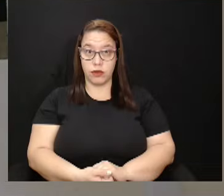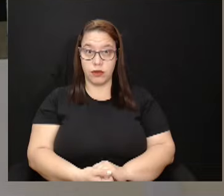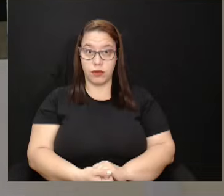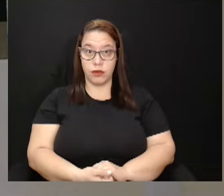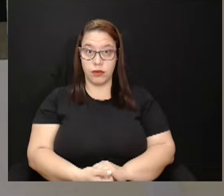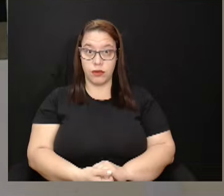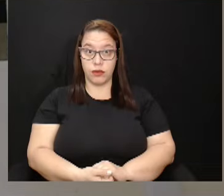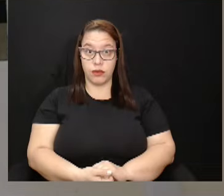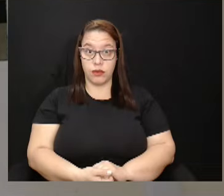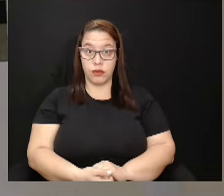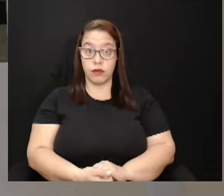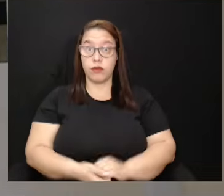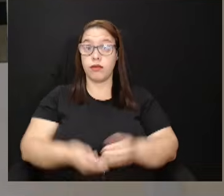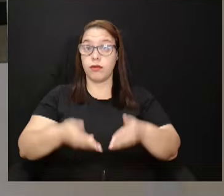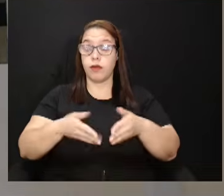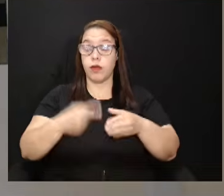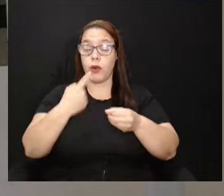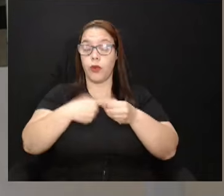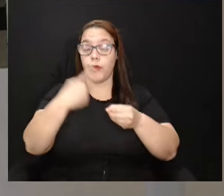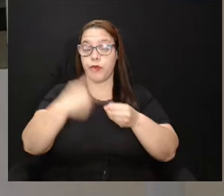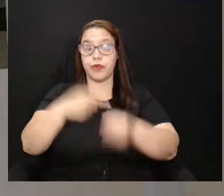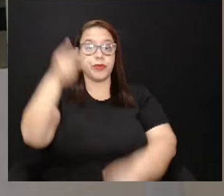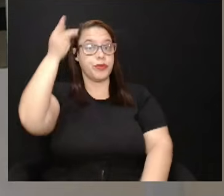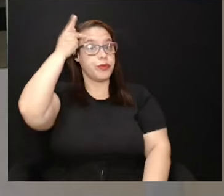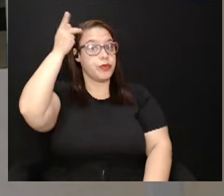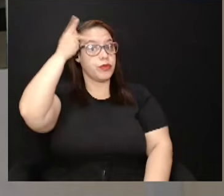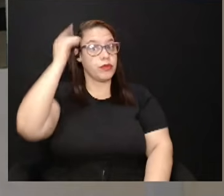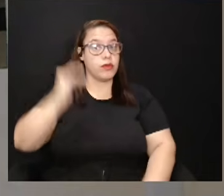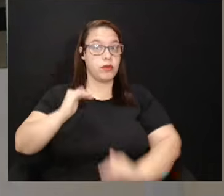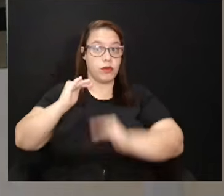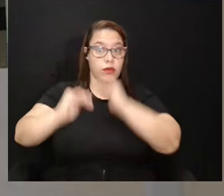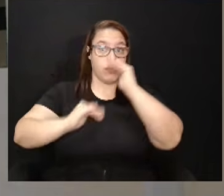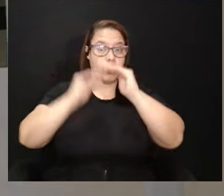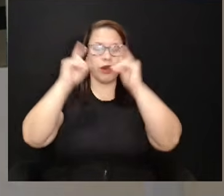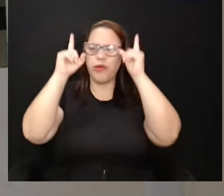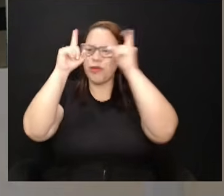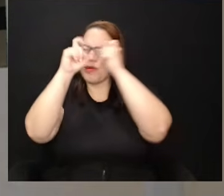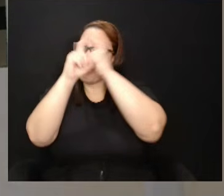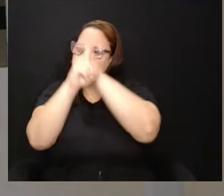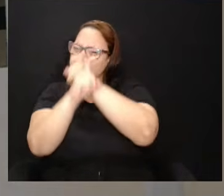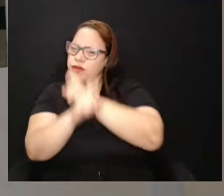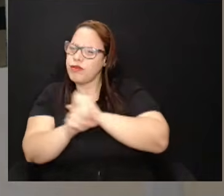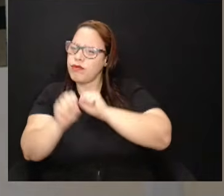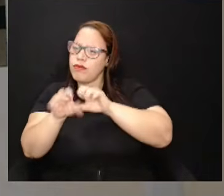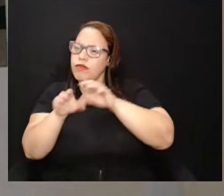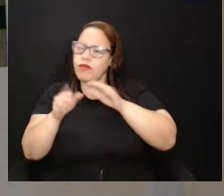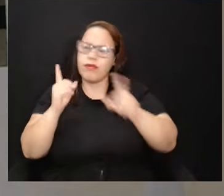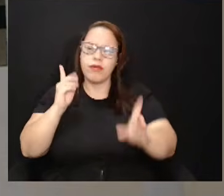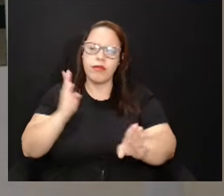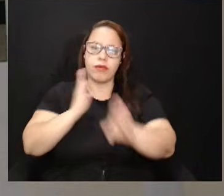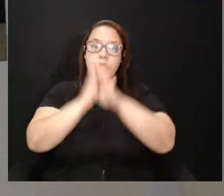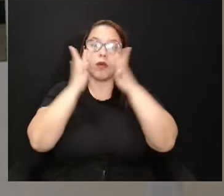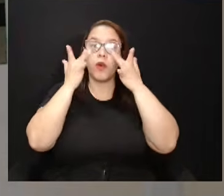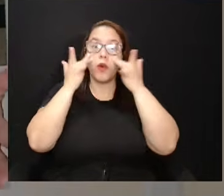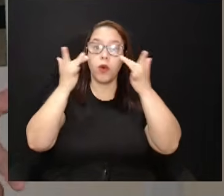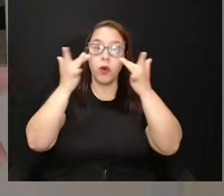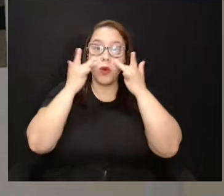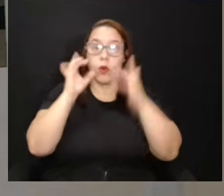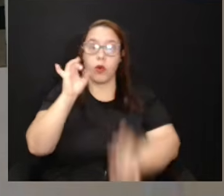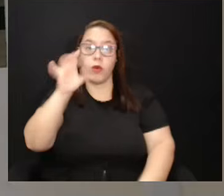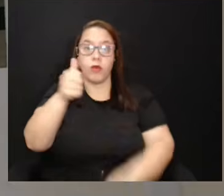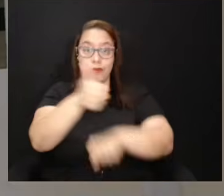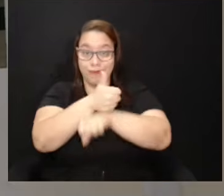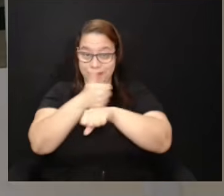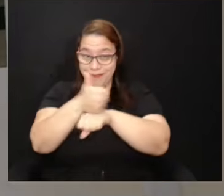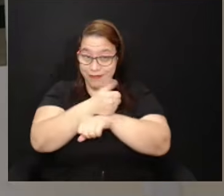Nascido no interior de São Paulo e criado em meio às dificuldades, ele encontrou no teatro não apenas uma profissão, mas também